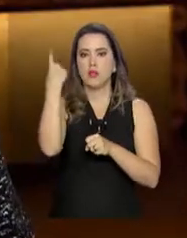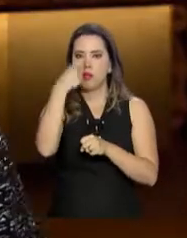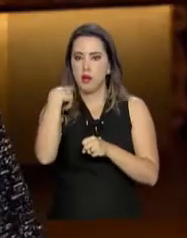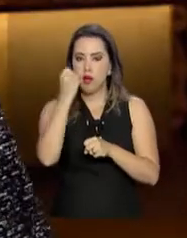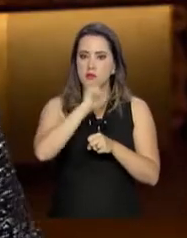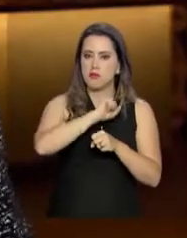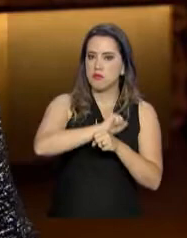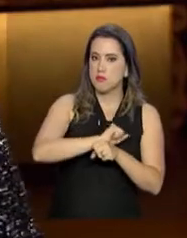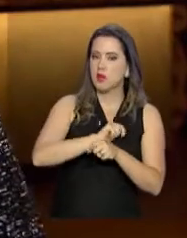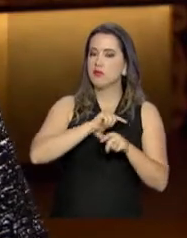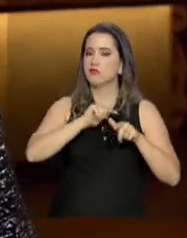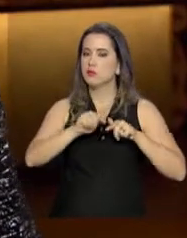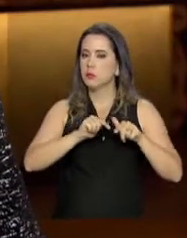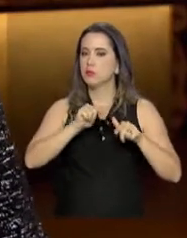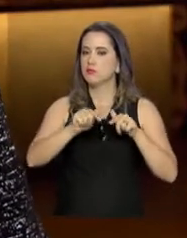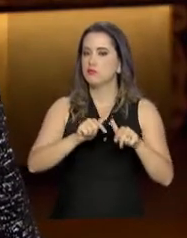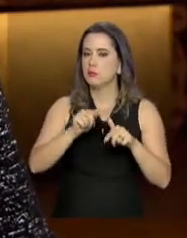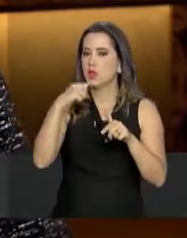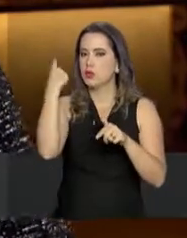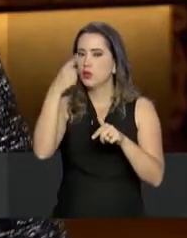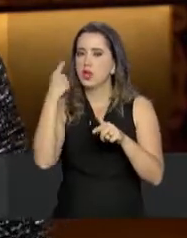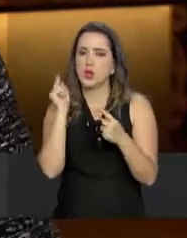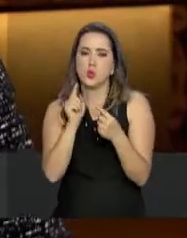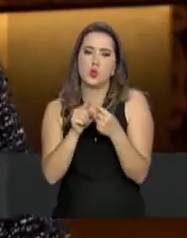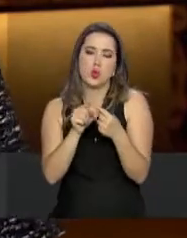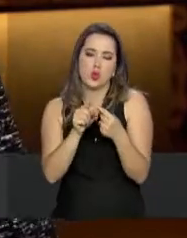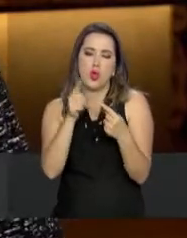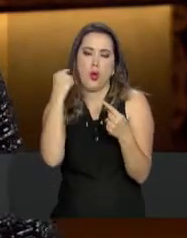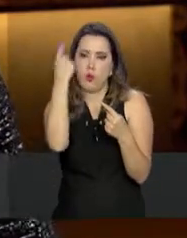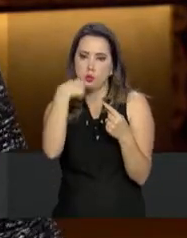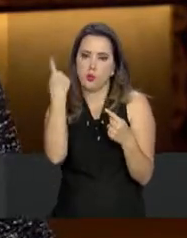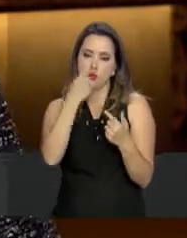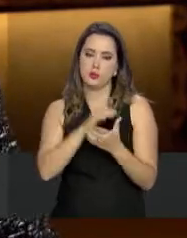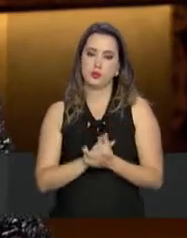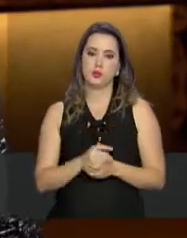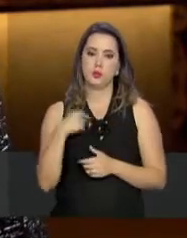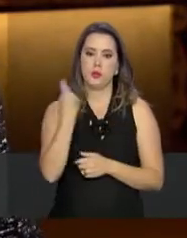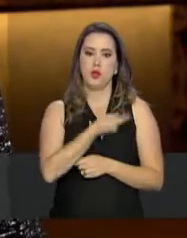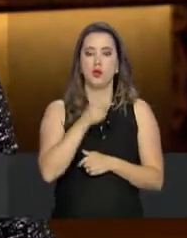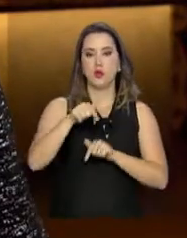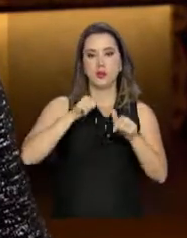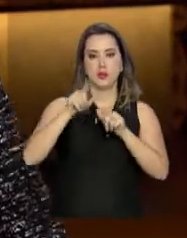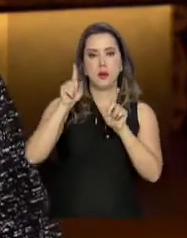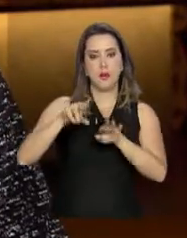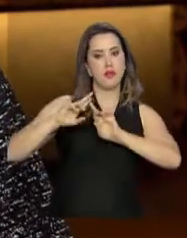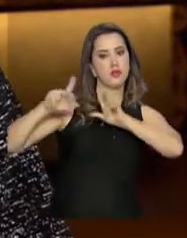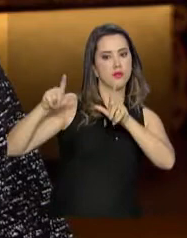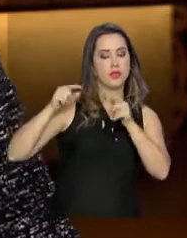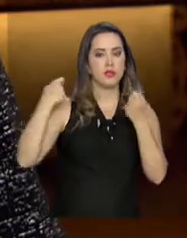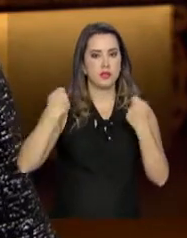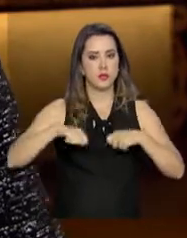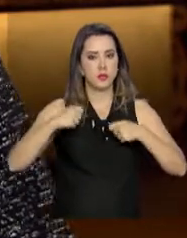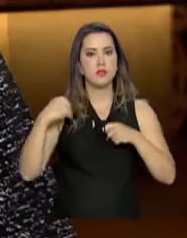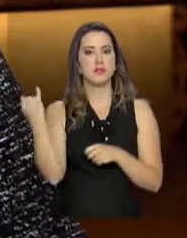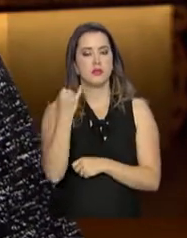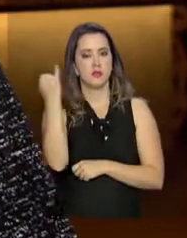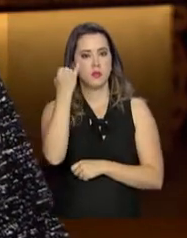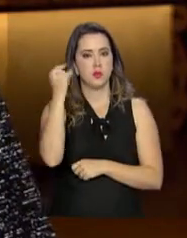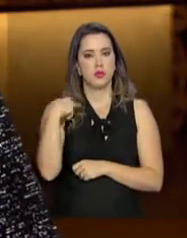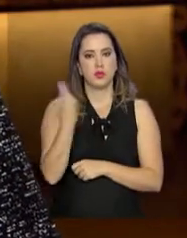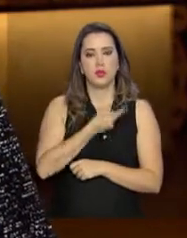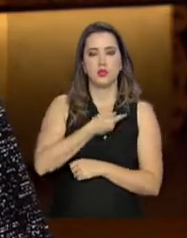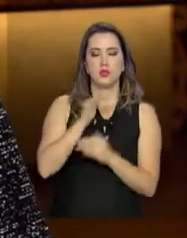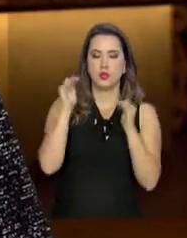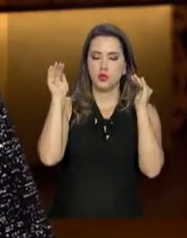dinâmica da nossa operação ela é ela é versátil é importante que a gente consiga se enquadrar